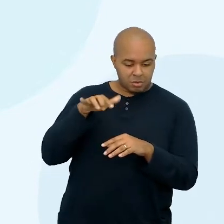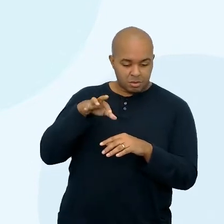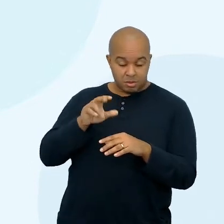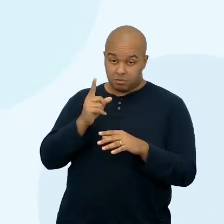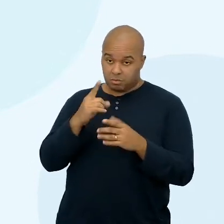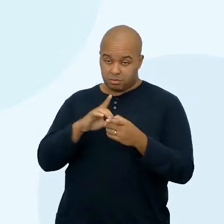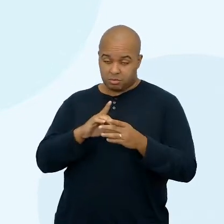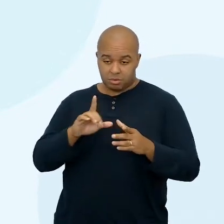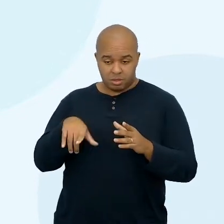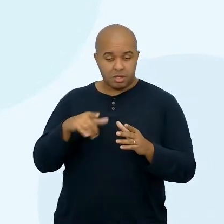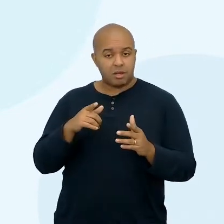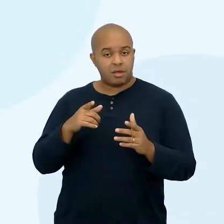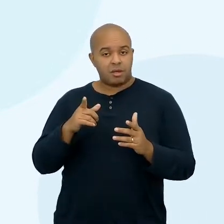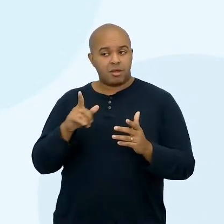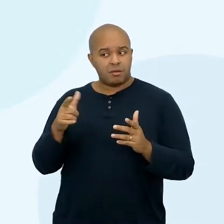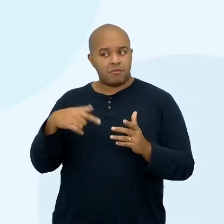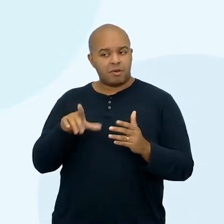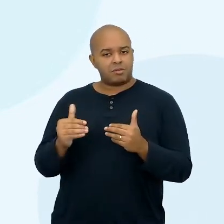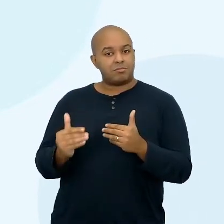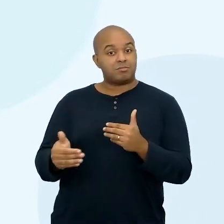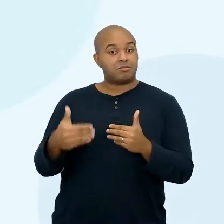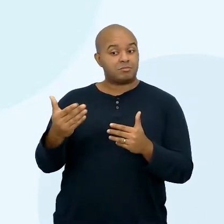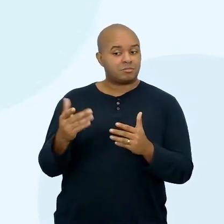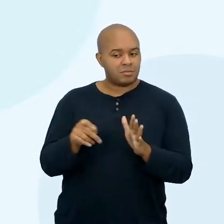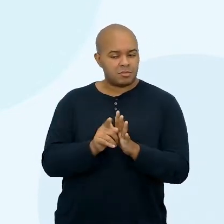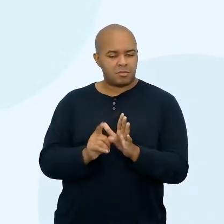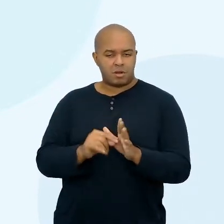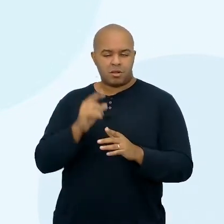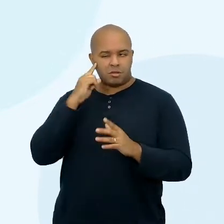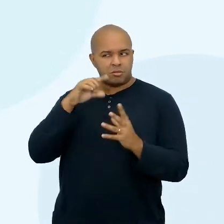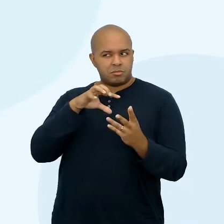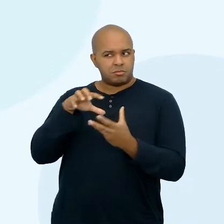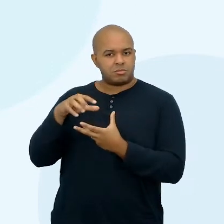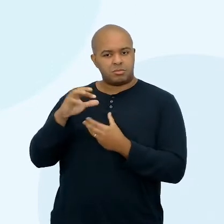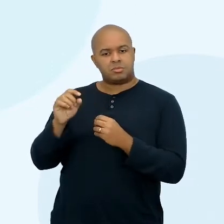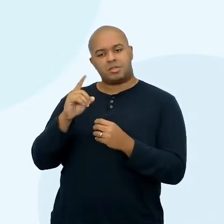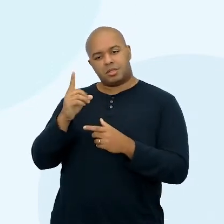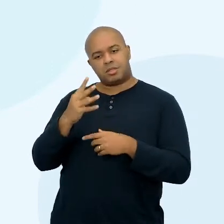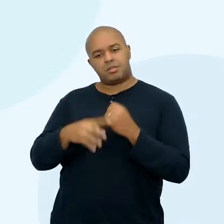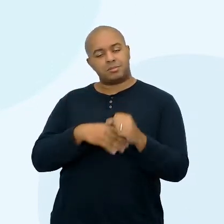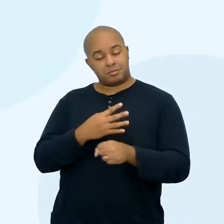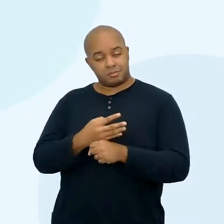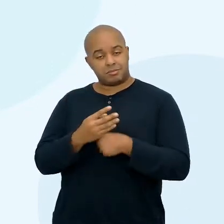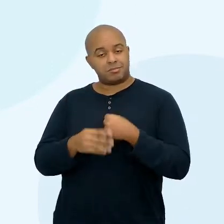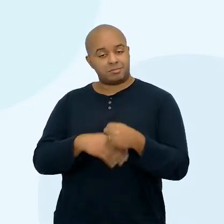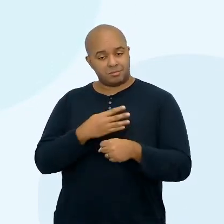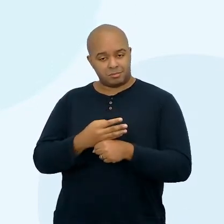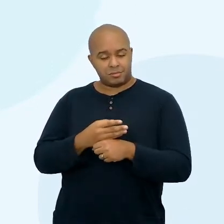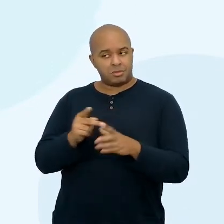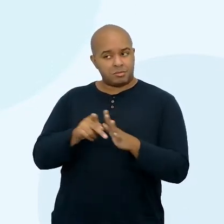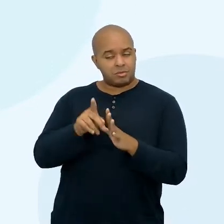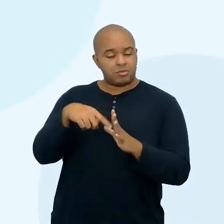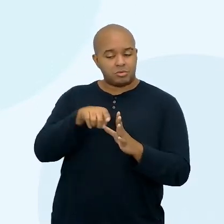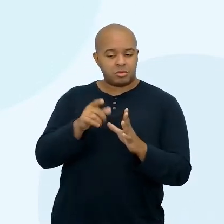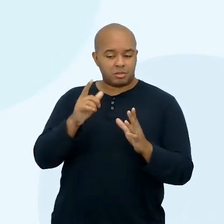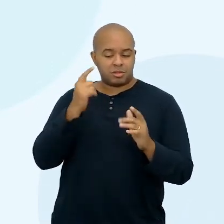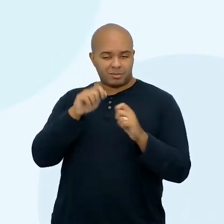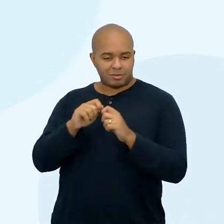nossos direitos, essa participação, ela é democrática. E ela também tem que